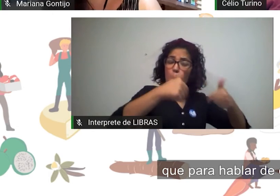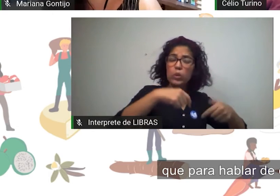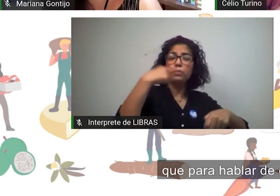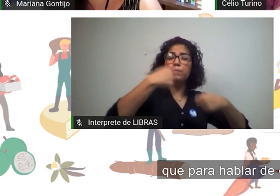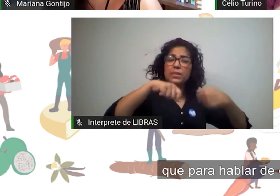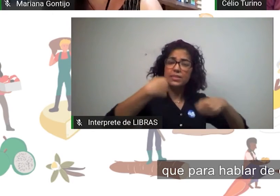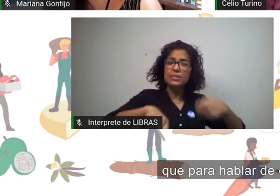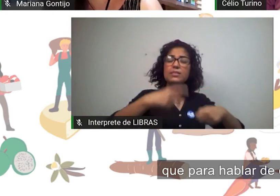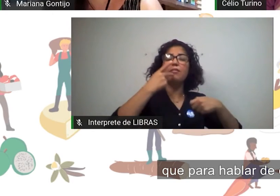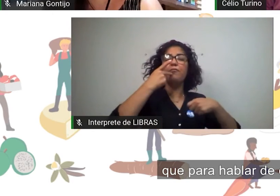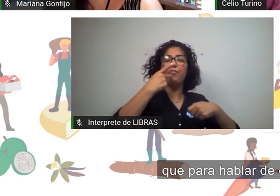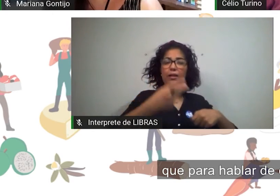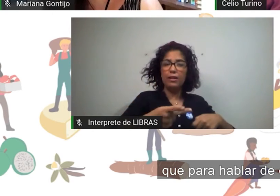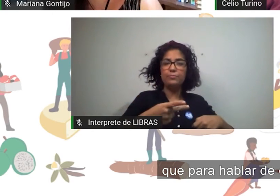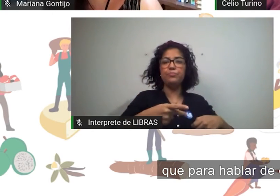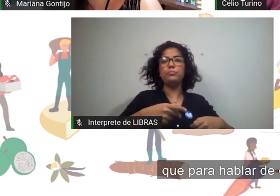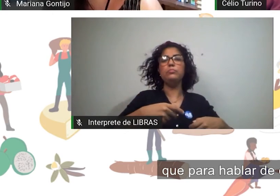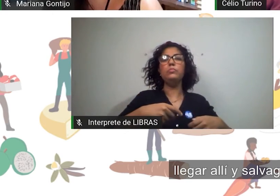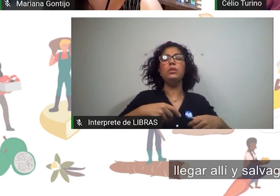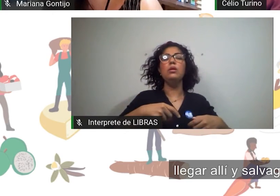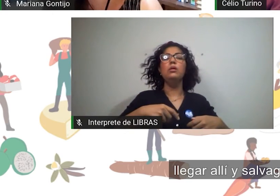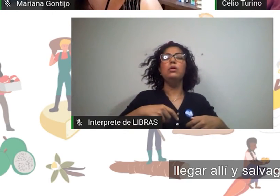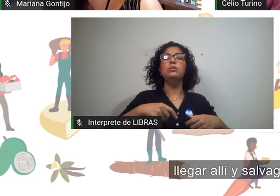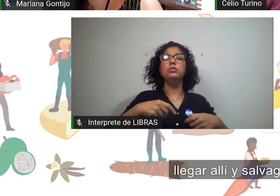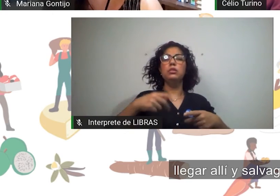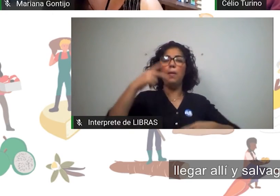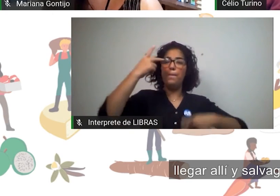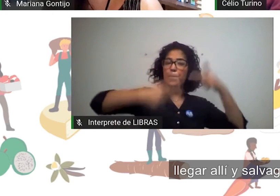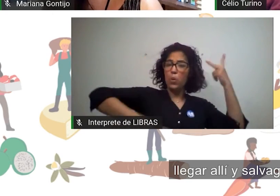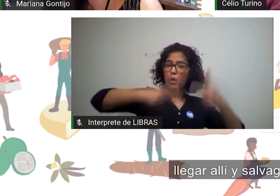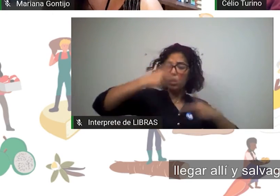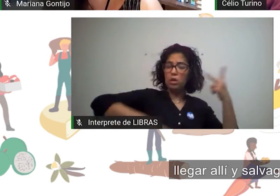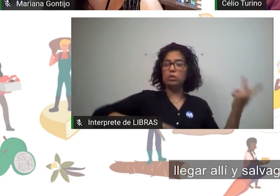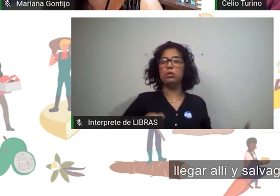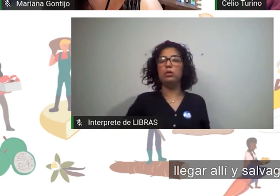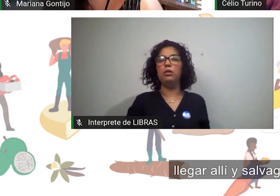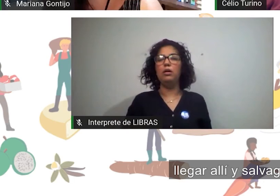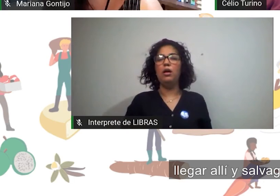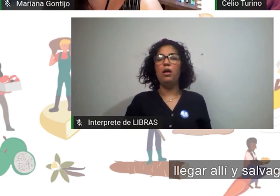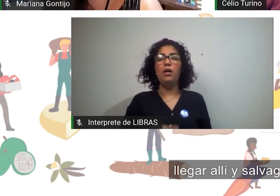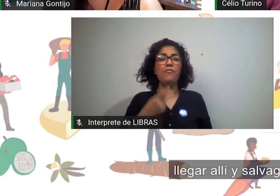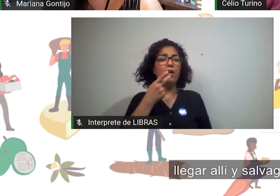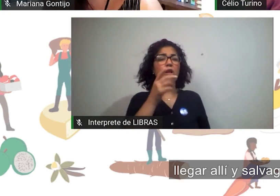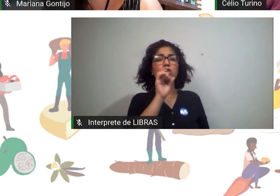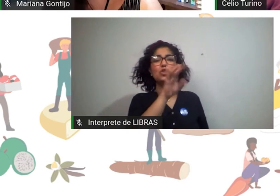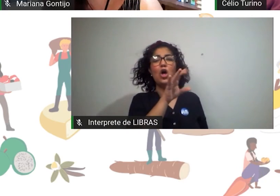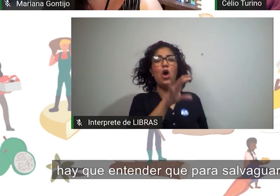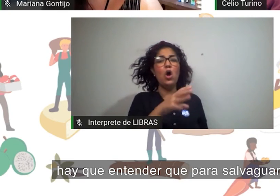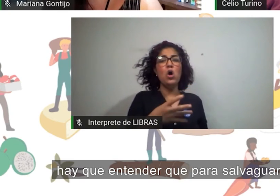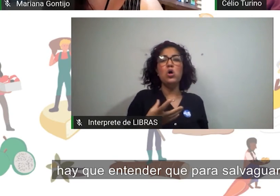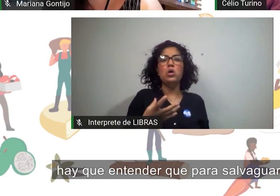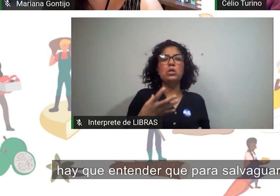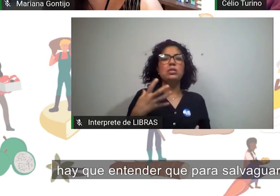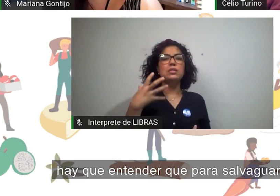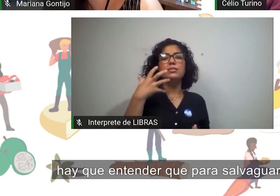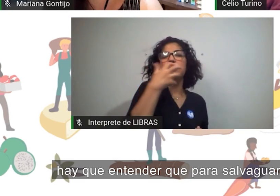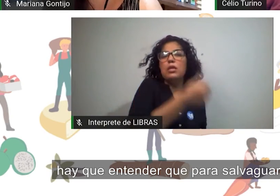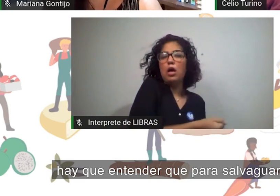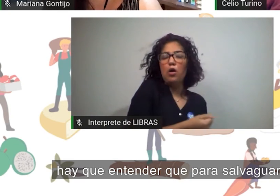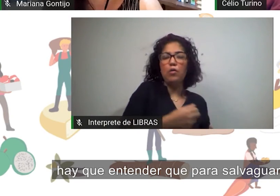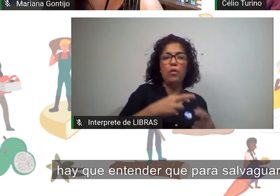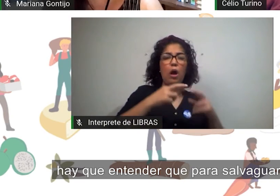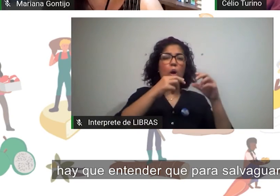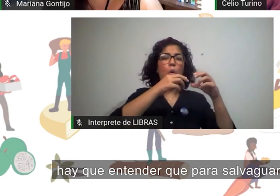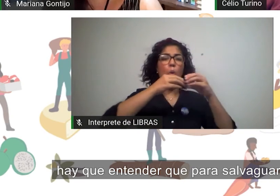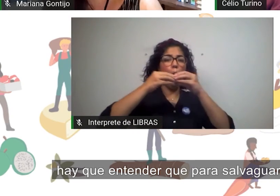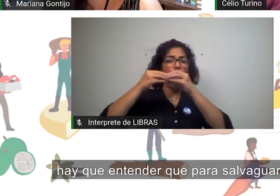que para falar de cultura alimentar não é só chegar lá e salvaguardar o milho crioulo, é entender que para